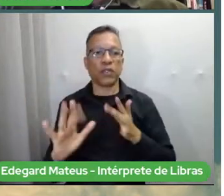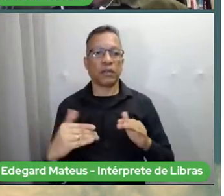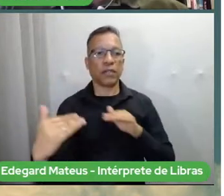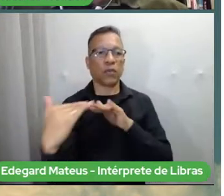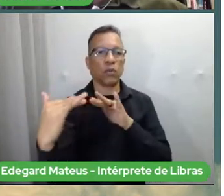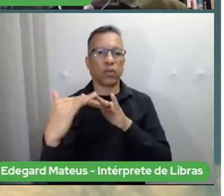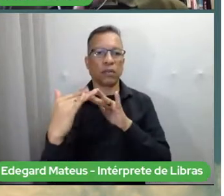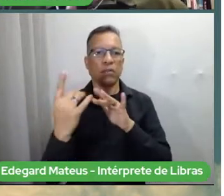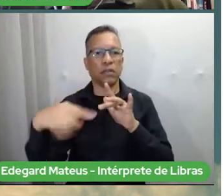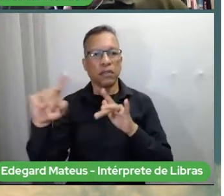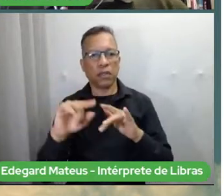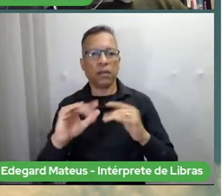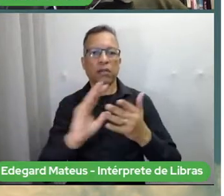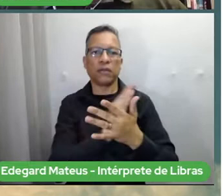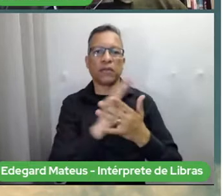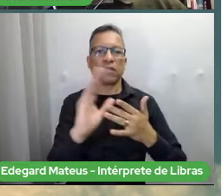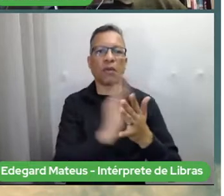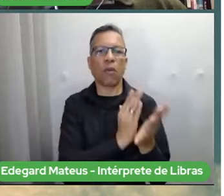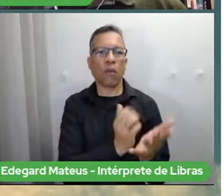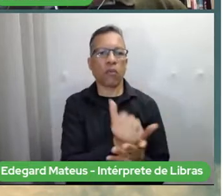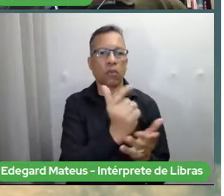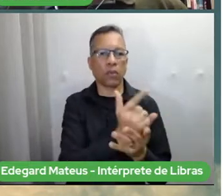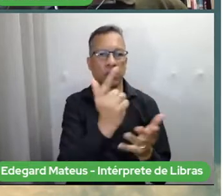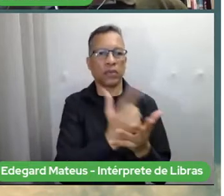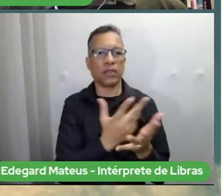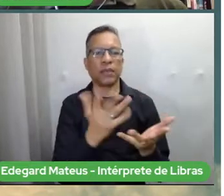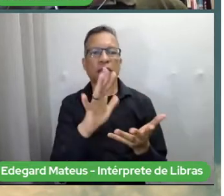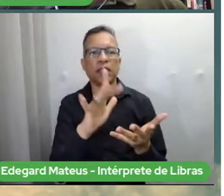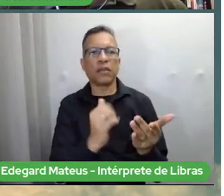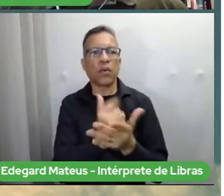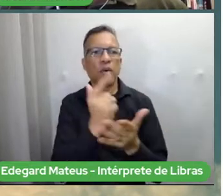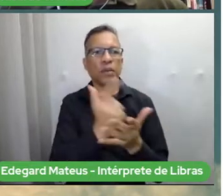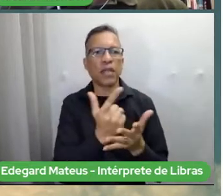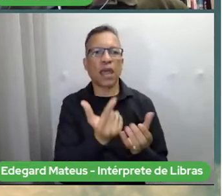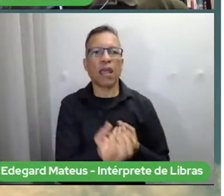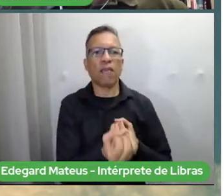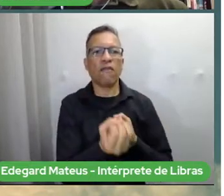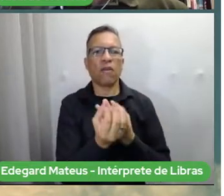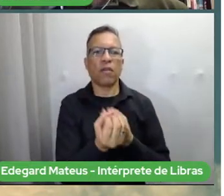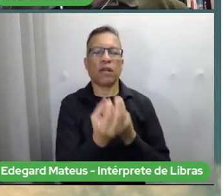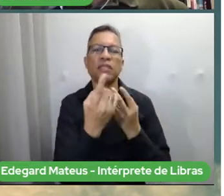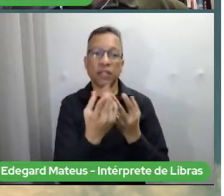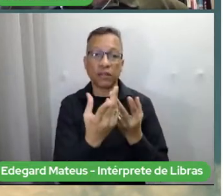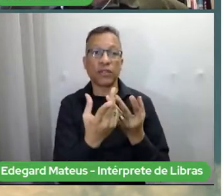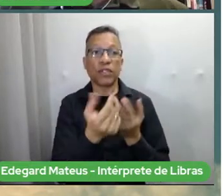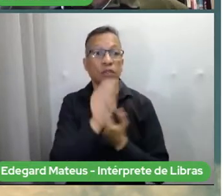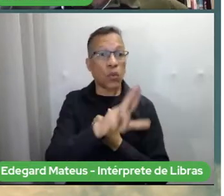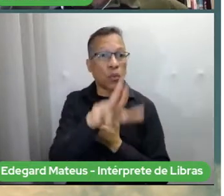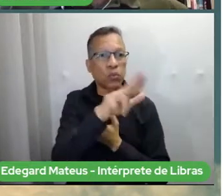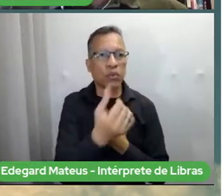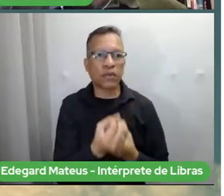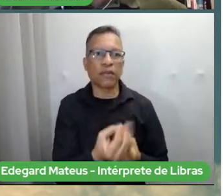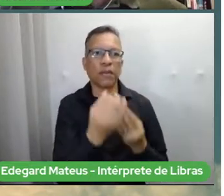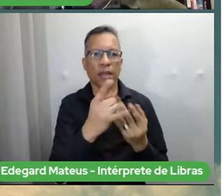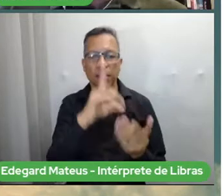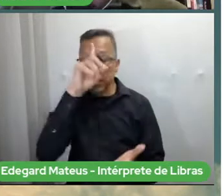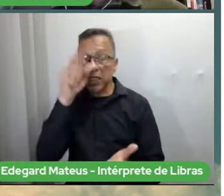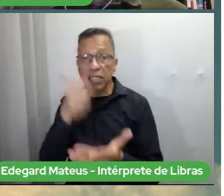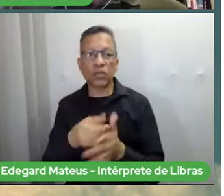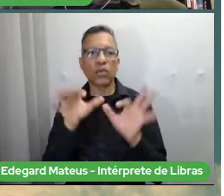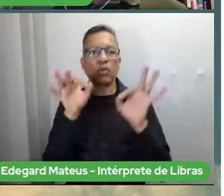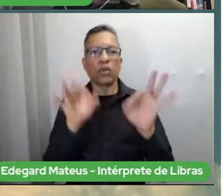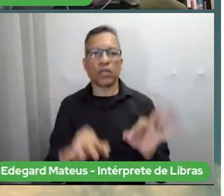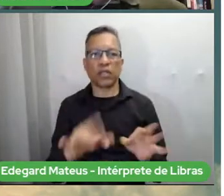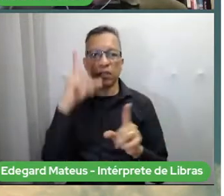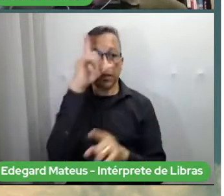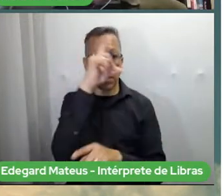e outros vão ser mais alinhados com o consumo. E por consumo eu falo consumo da informação. Então, para tomar algumas decisões mais complexas, eu